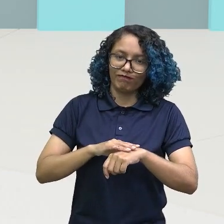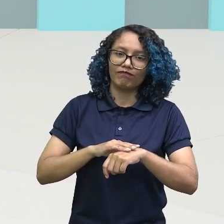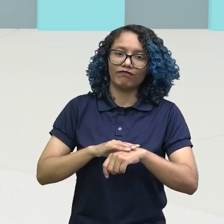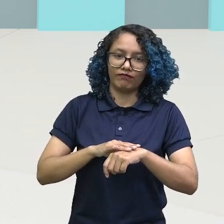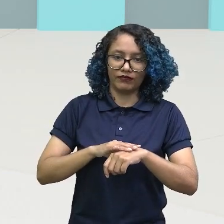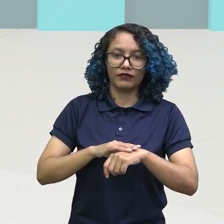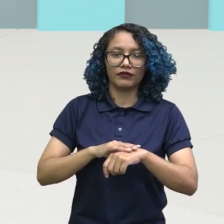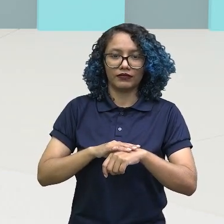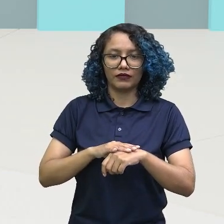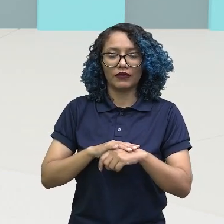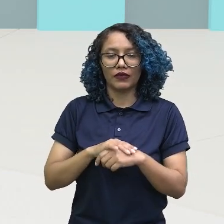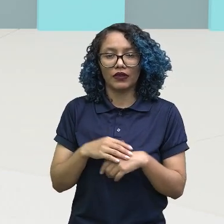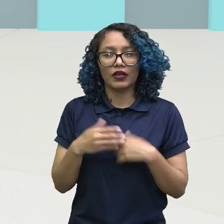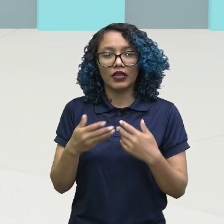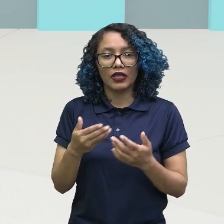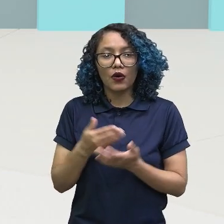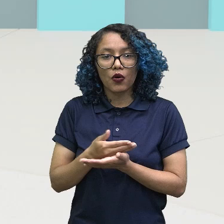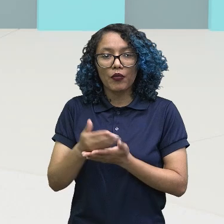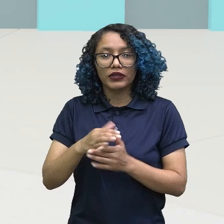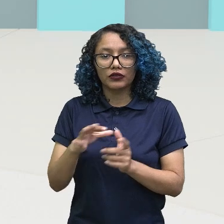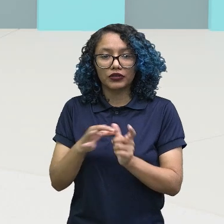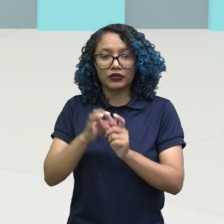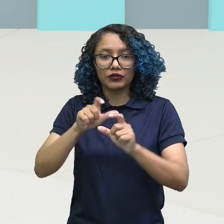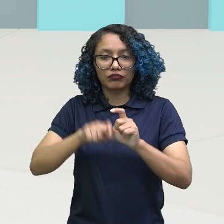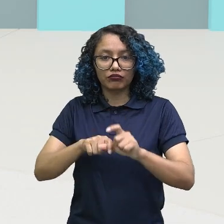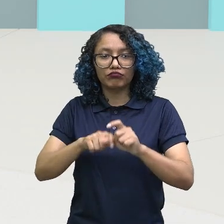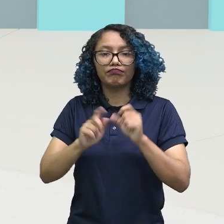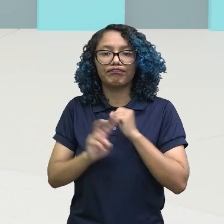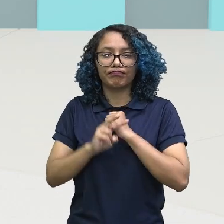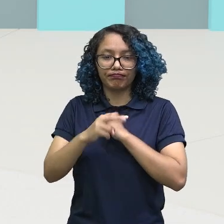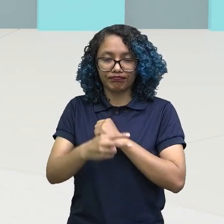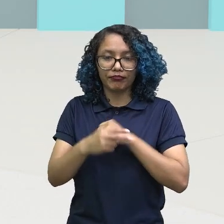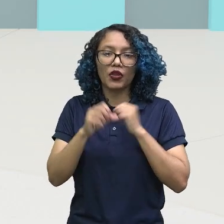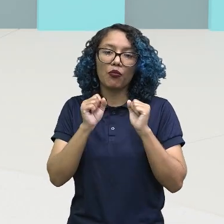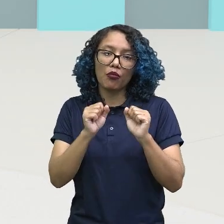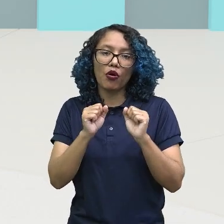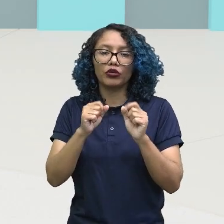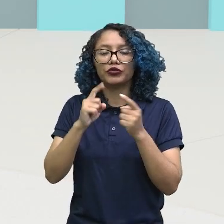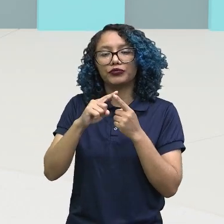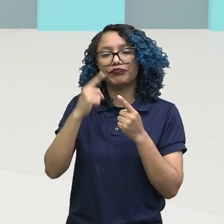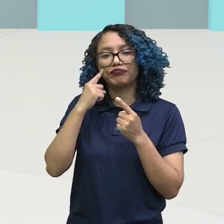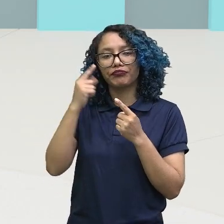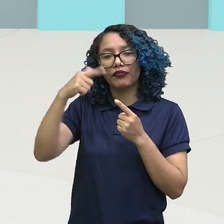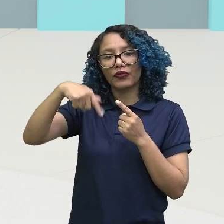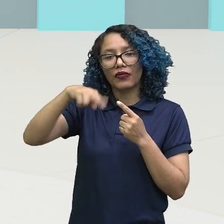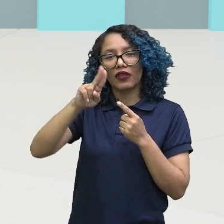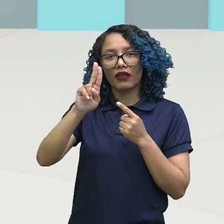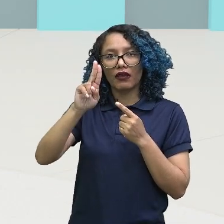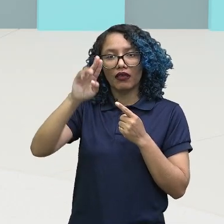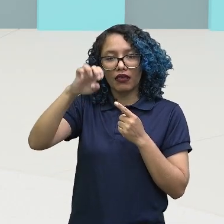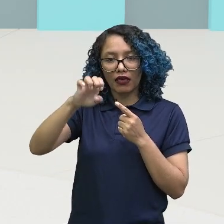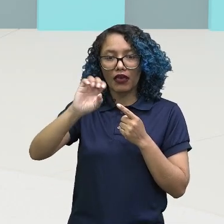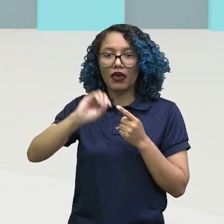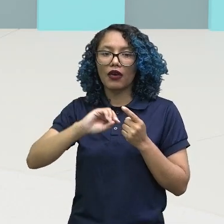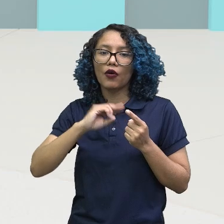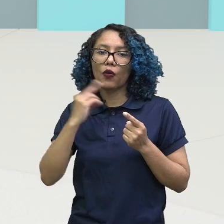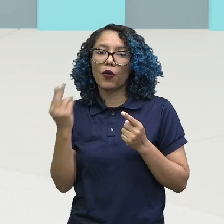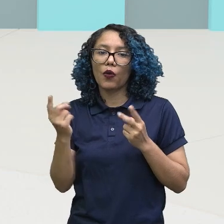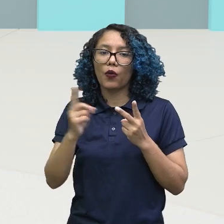Elas são introduzidas pelas conjunções subordinativas consecutivas, que pode ser o que pode